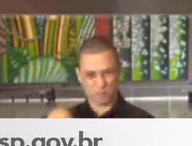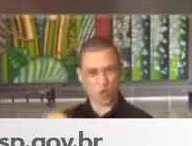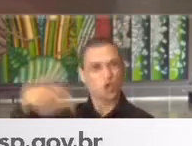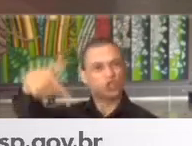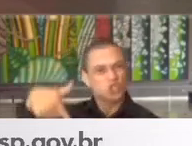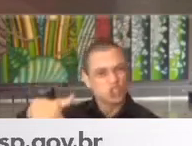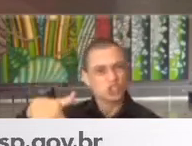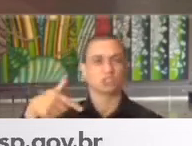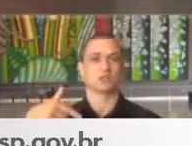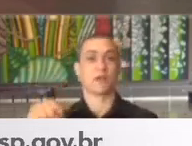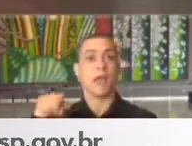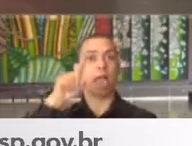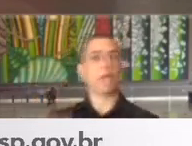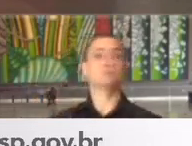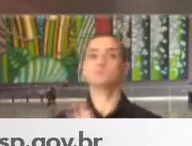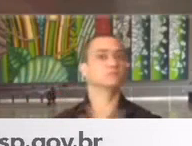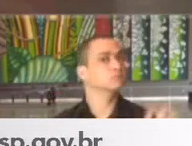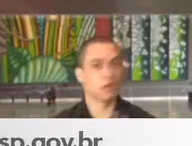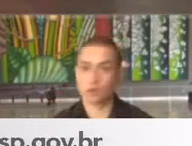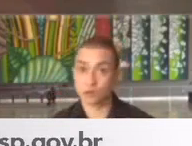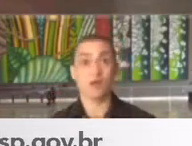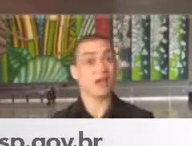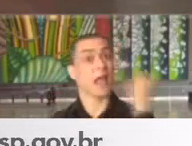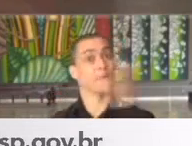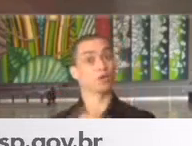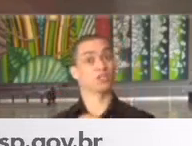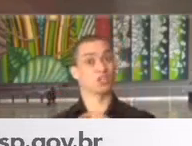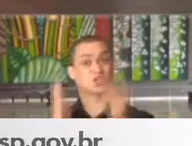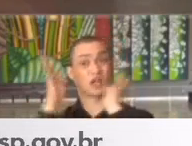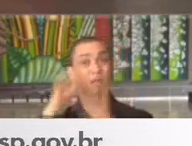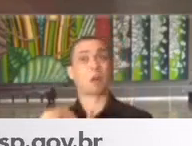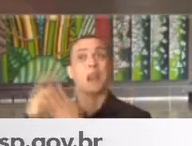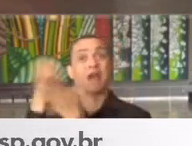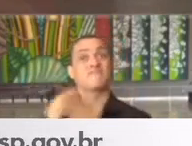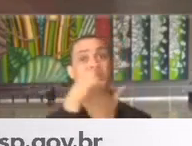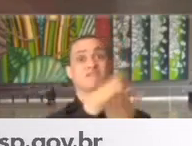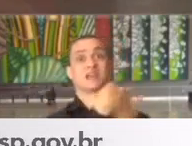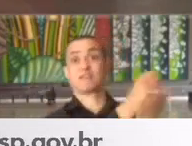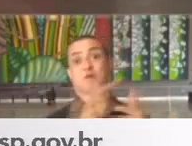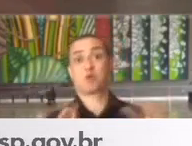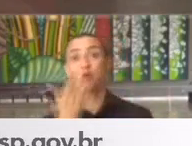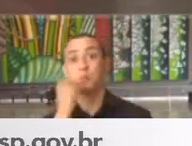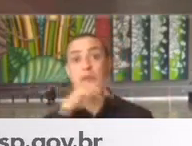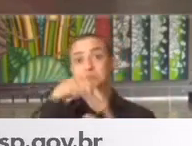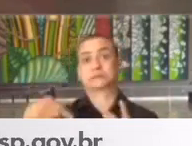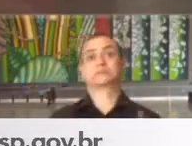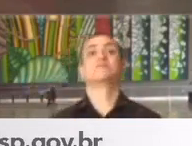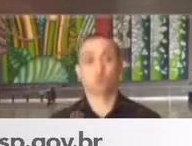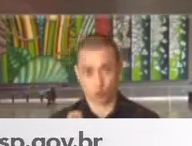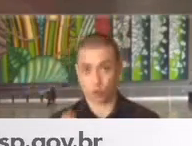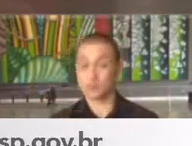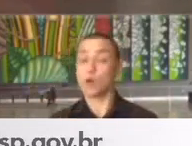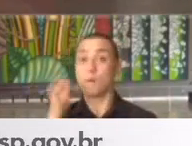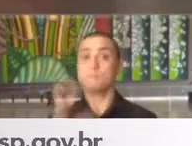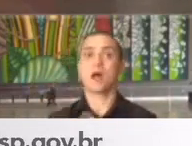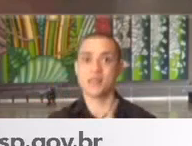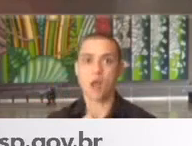combustíveis, porque eles são fundamentais para que o serviço de transporte de caminhões continue sendo